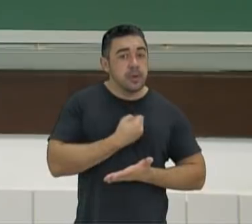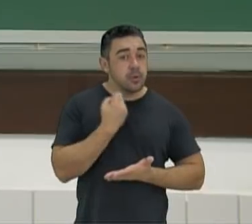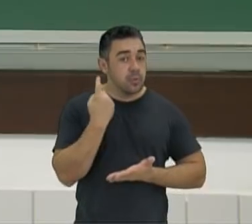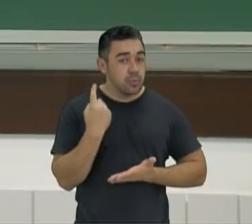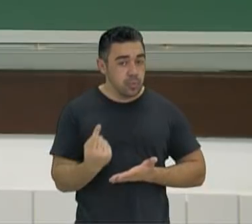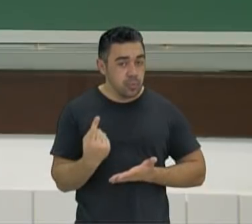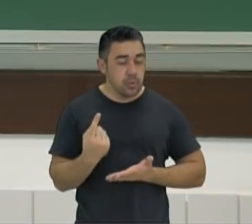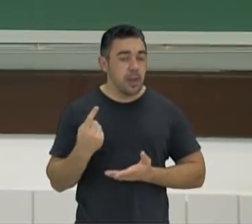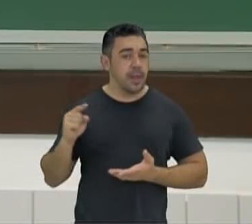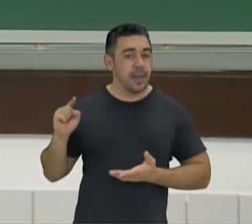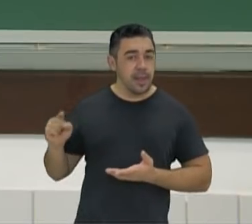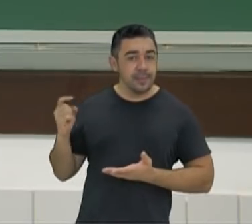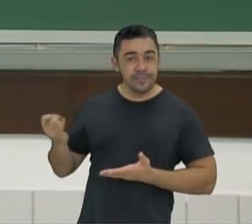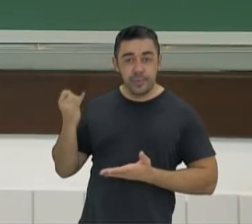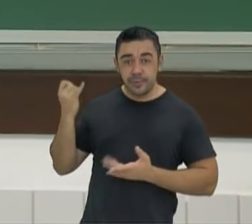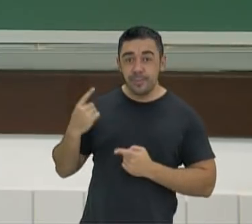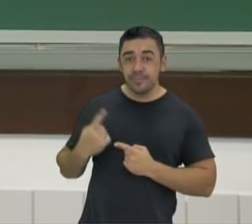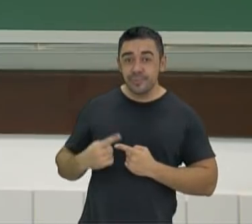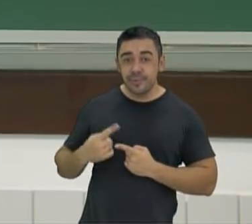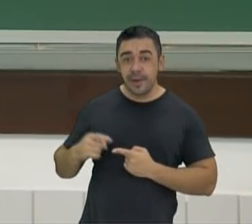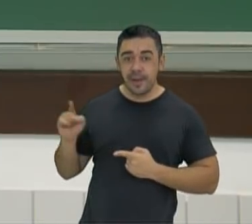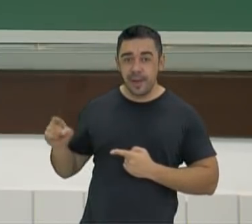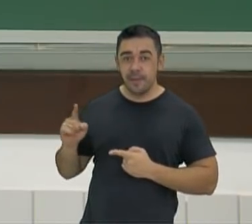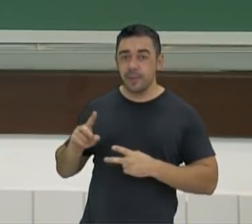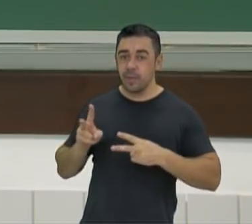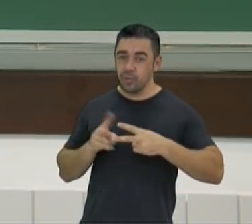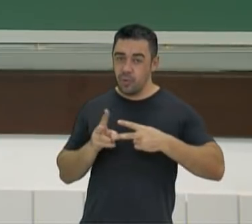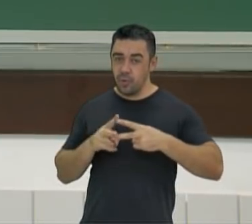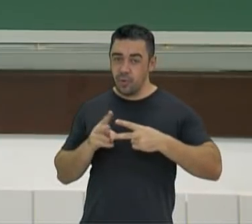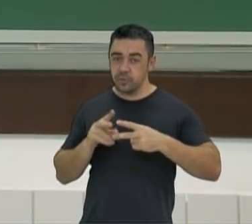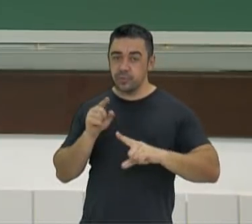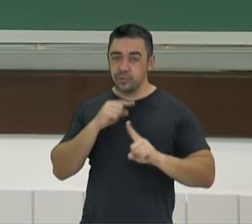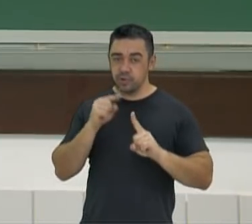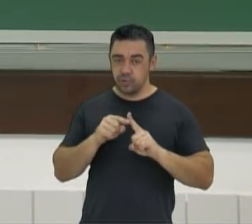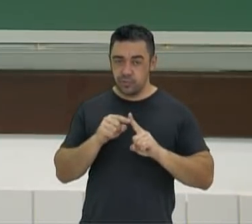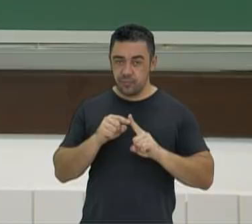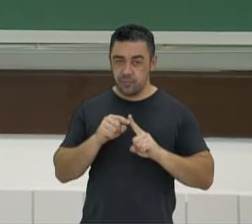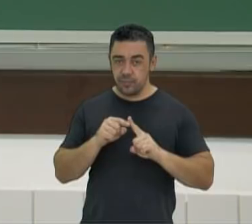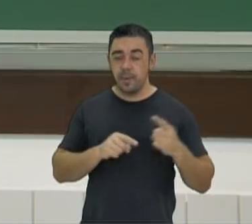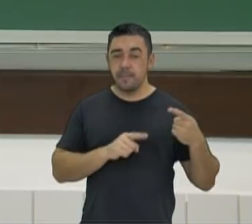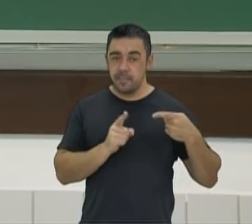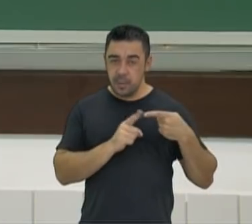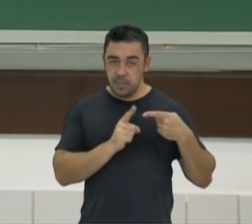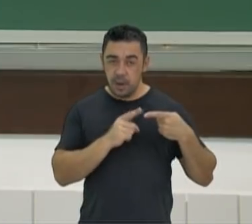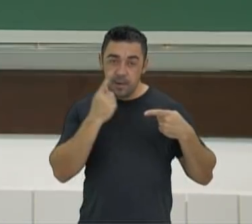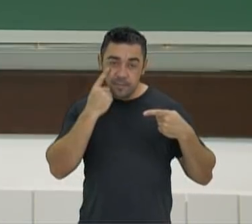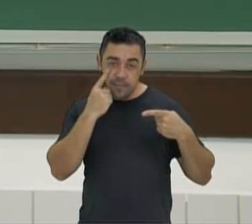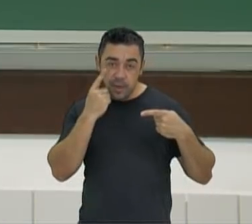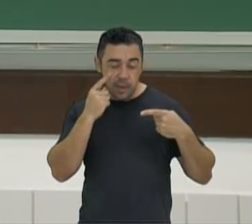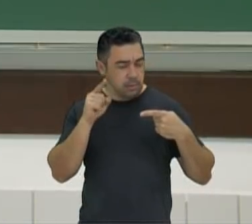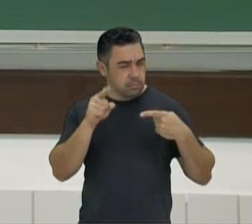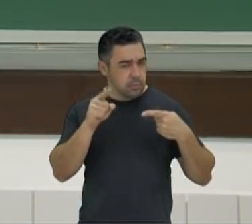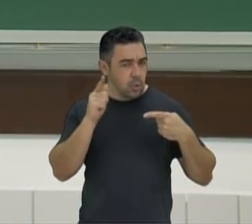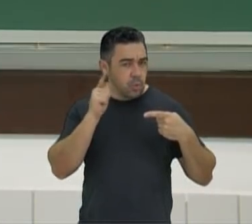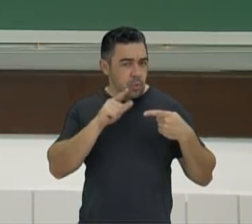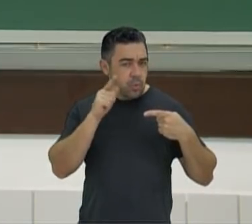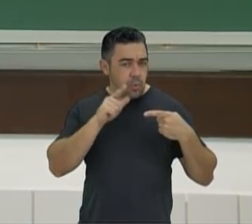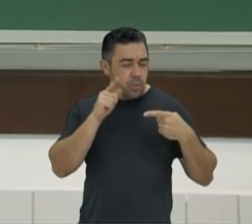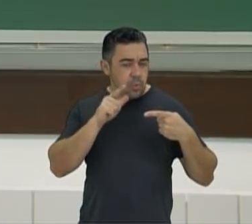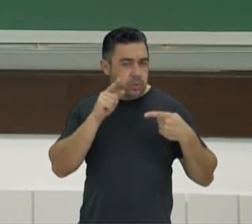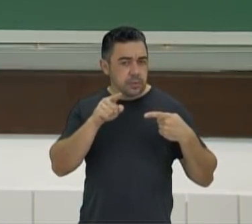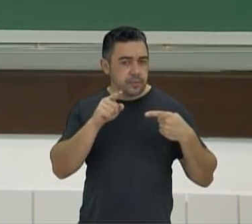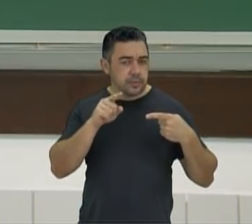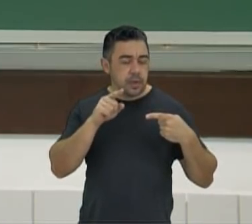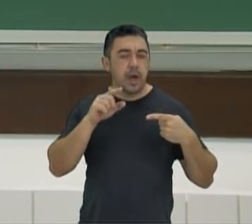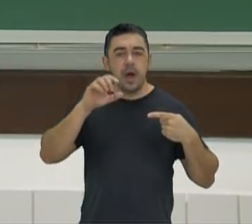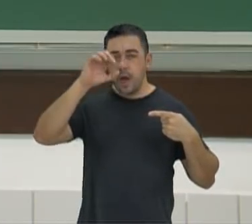tem uma grande importância, porque ela serve para duas coisas. A primeira é ver se o seu professor conseguir acompanhar, se o